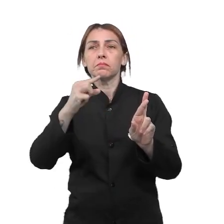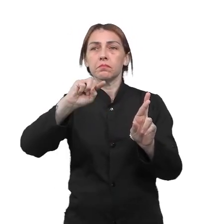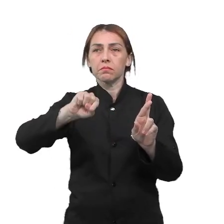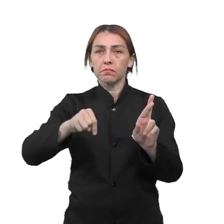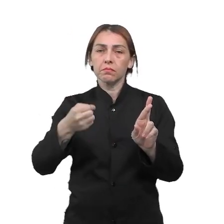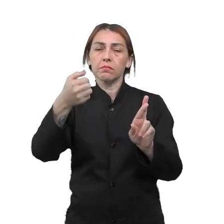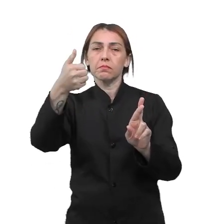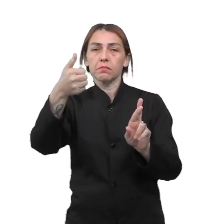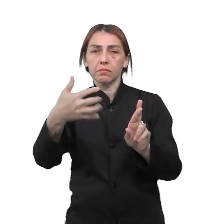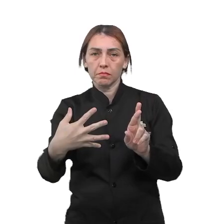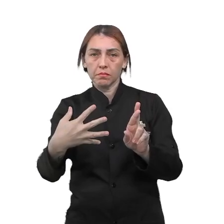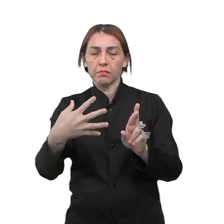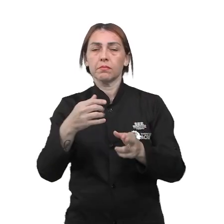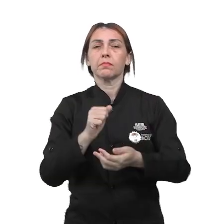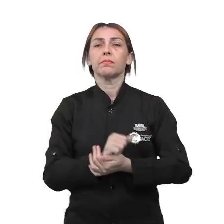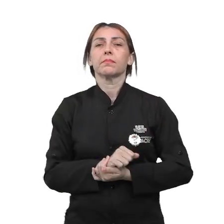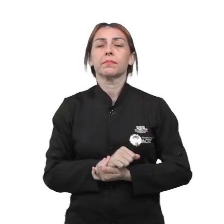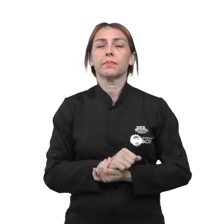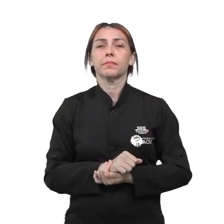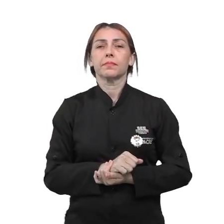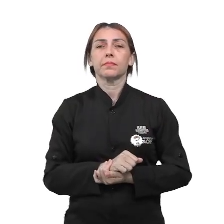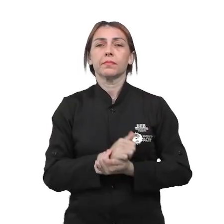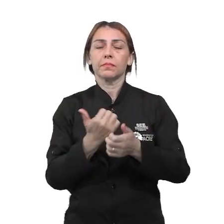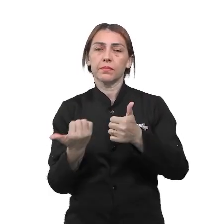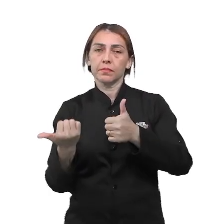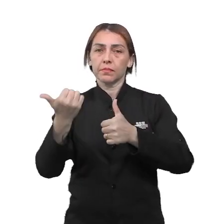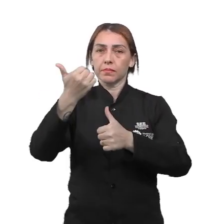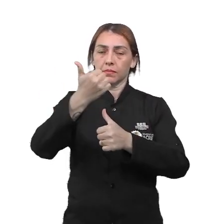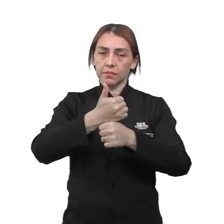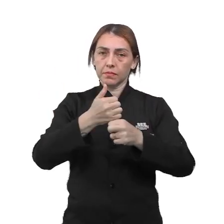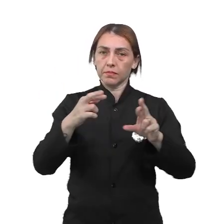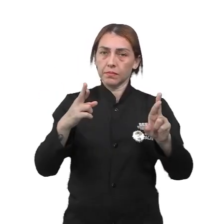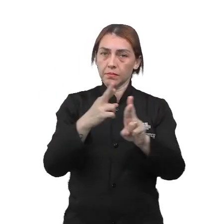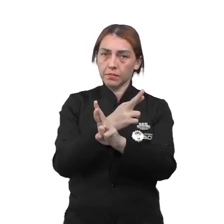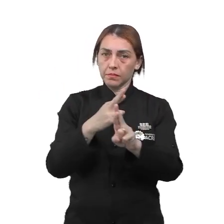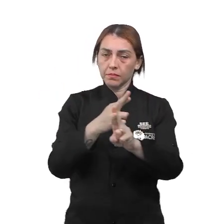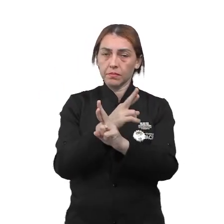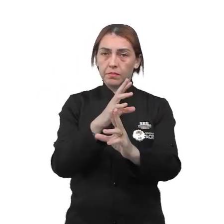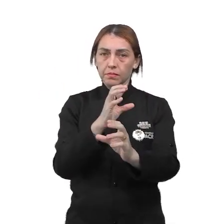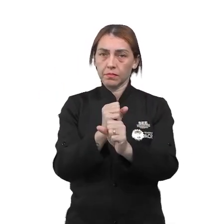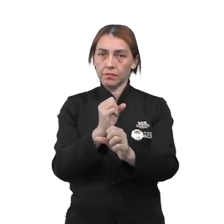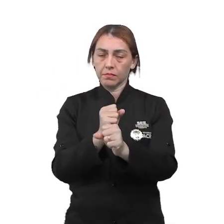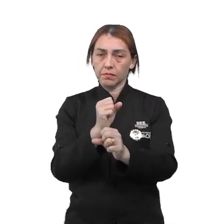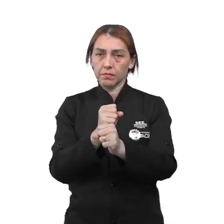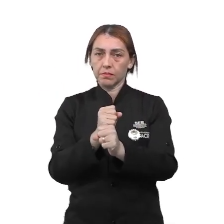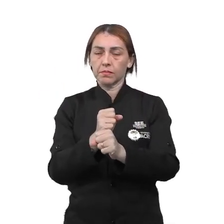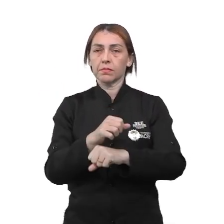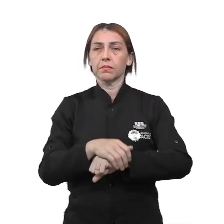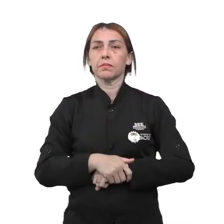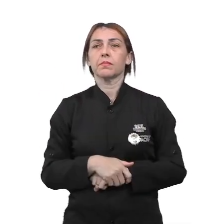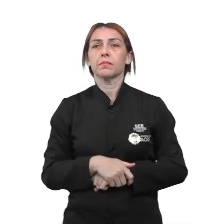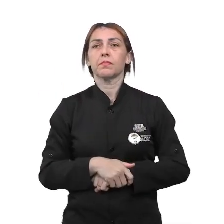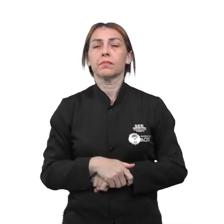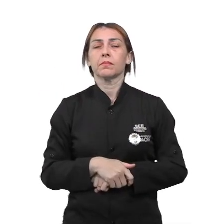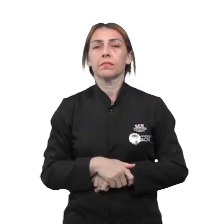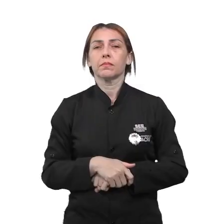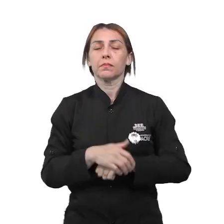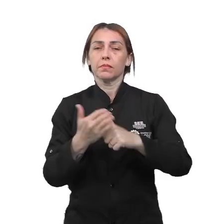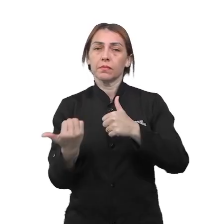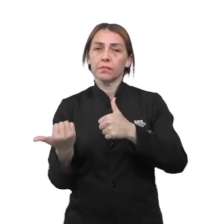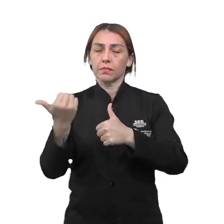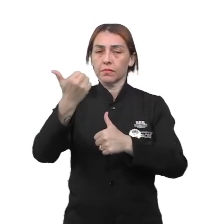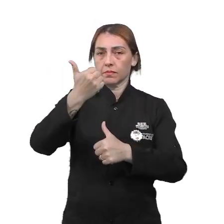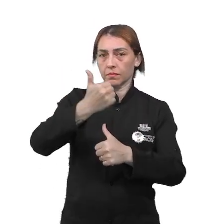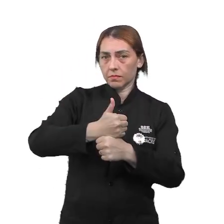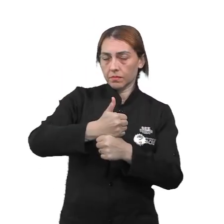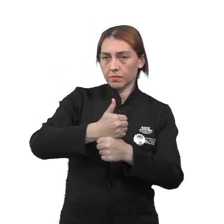vale 3,14, né? E nós vamos substituir essas relações aqui no cálculo, tá bom? Vamos ver como é que fica isso? Substituindo,